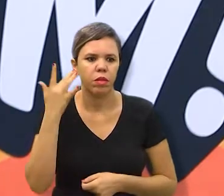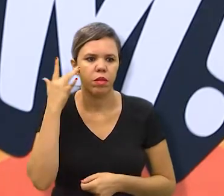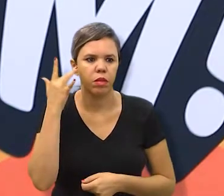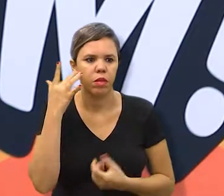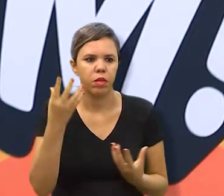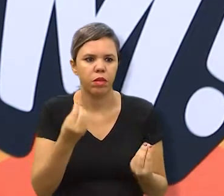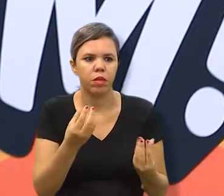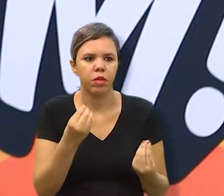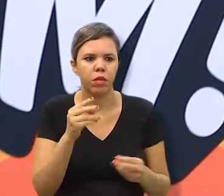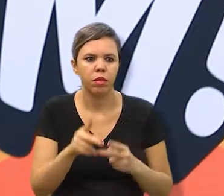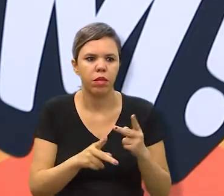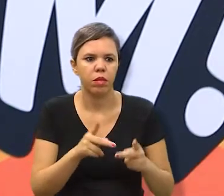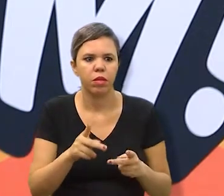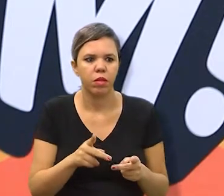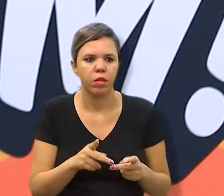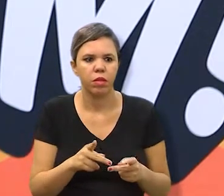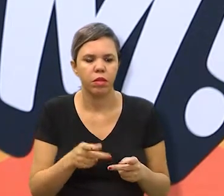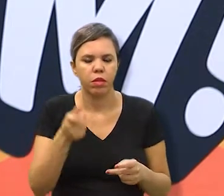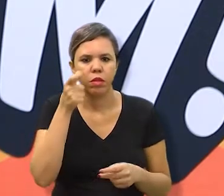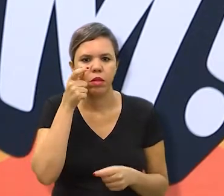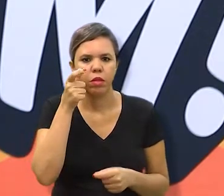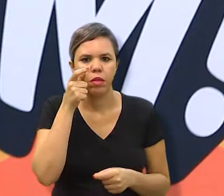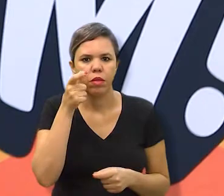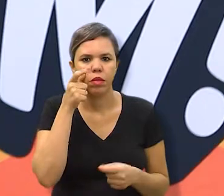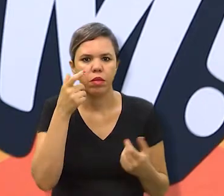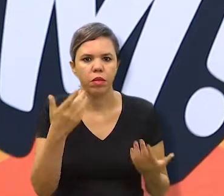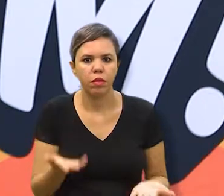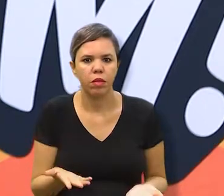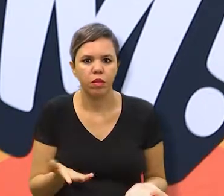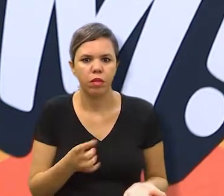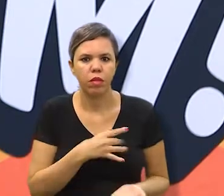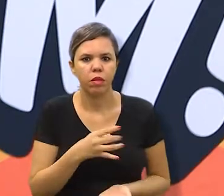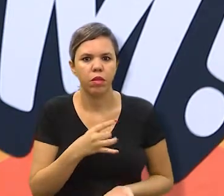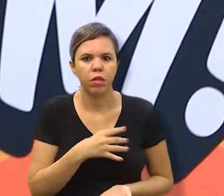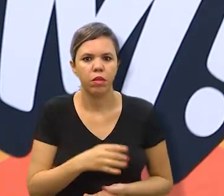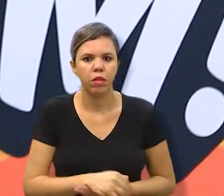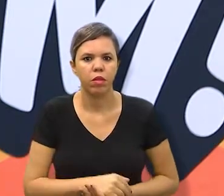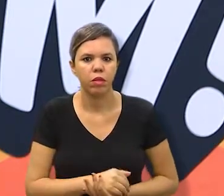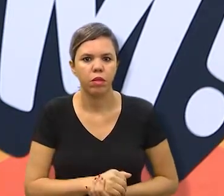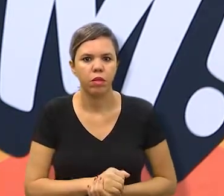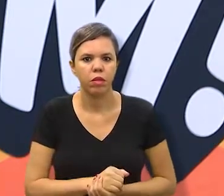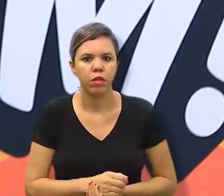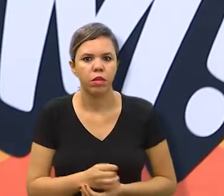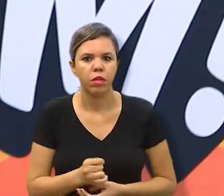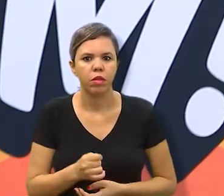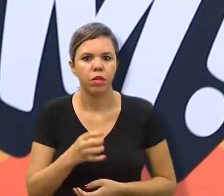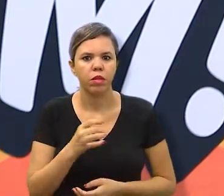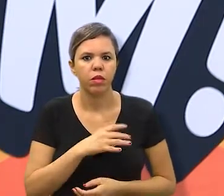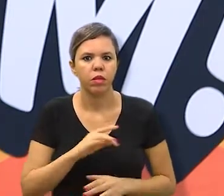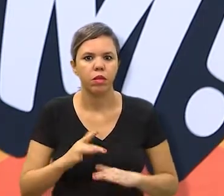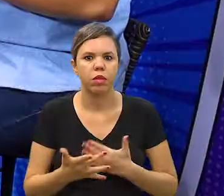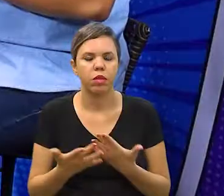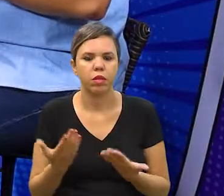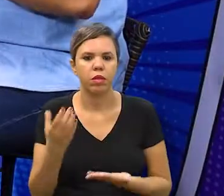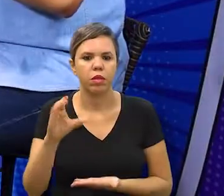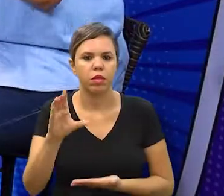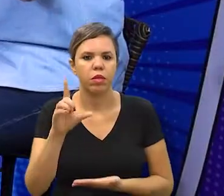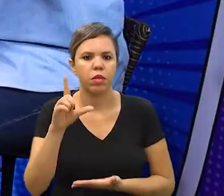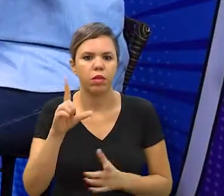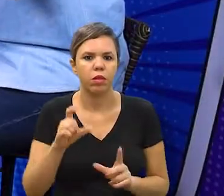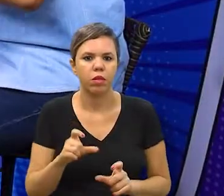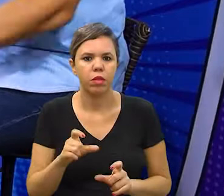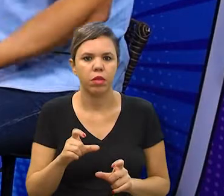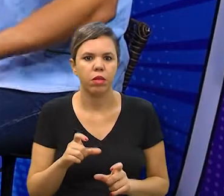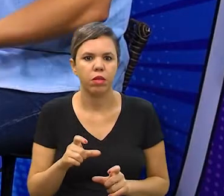tá cheio de gente que tá assistindo a gente e com medo, né? Aquele medo das redes sociais, de postar uma foto,